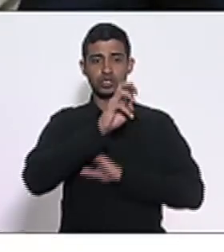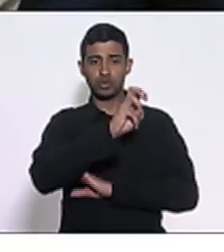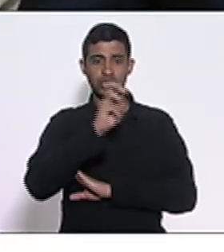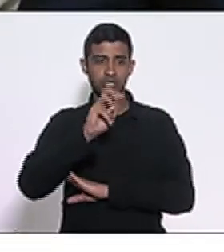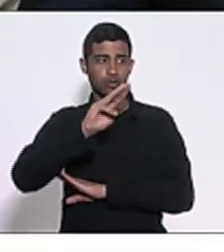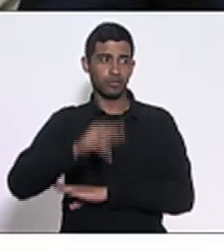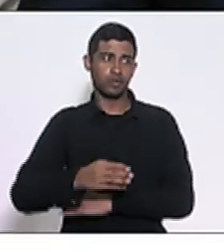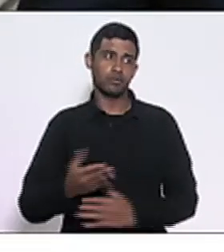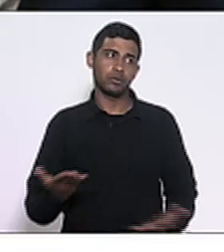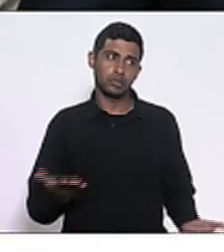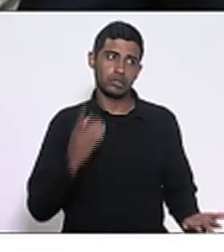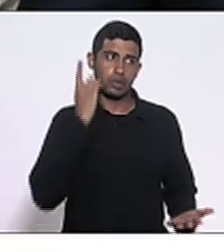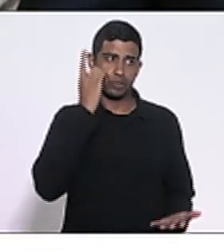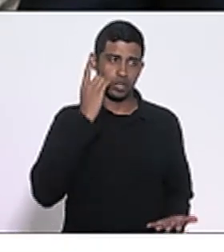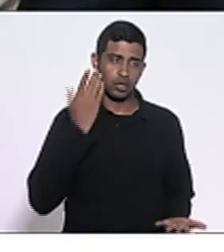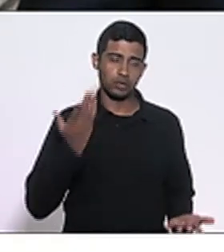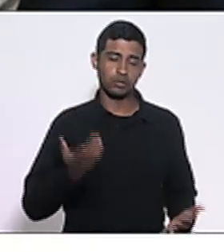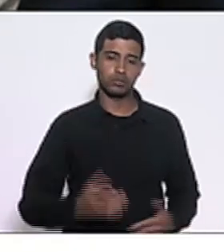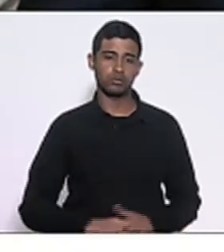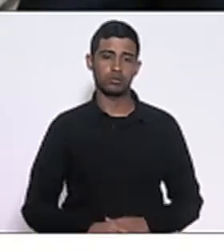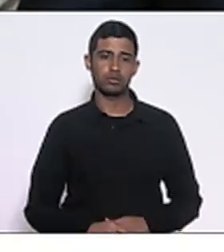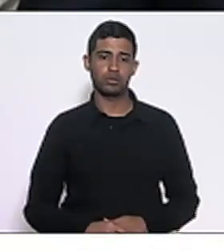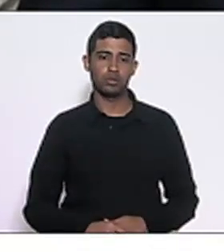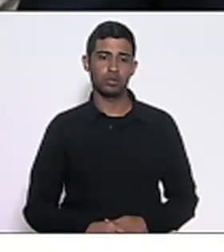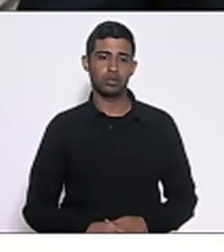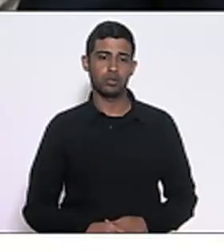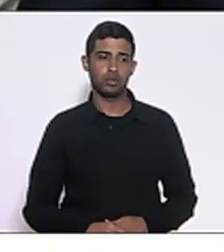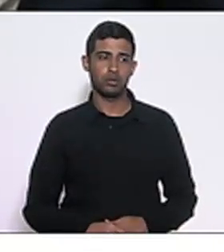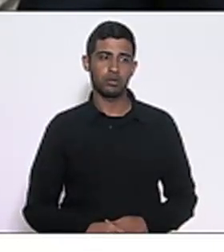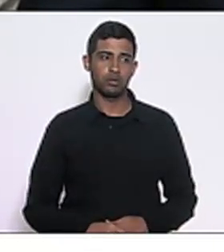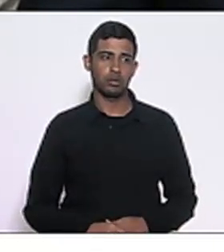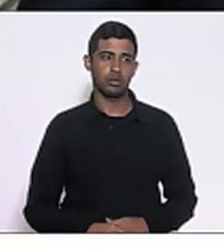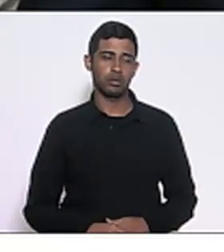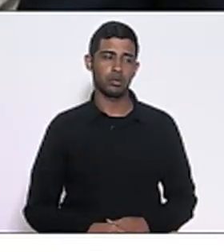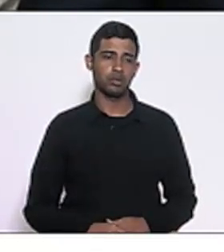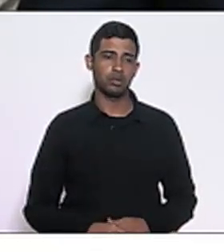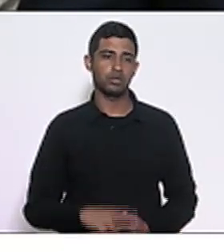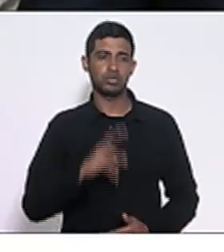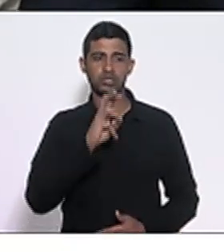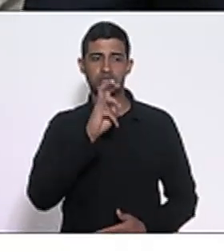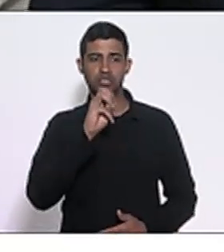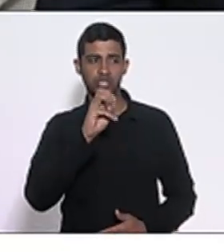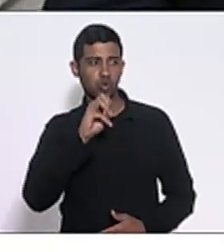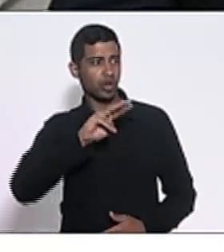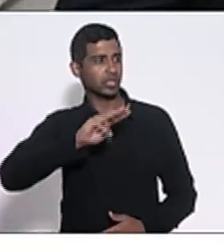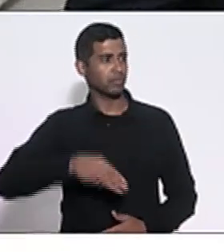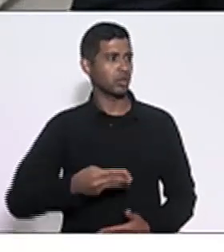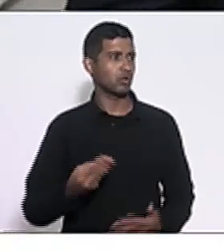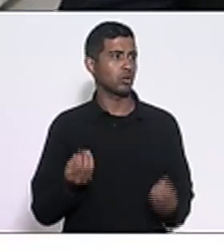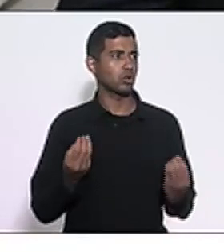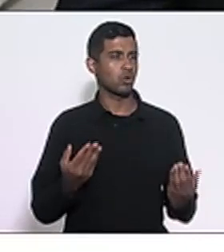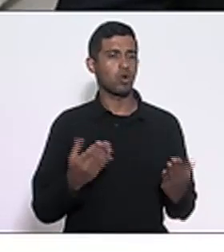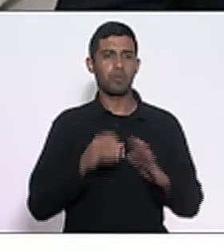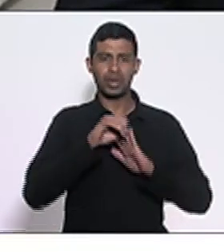deputado? 50 e poucos milhões é orçamento